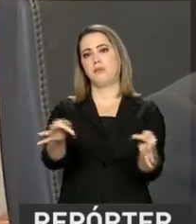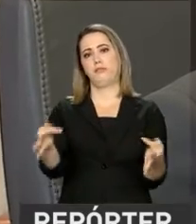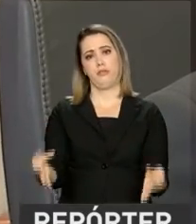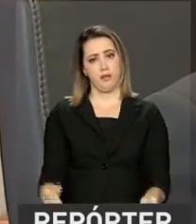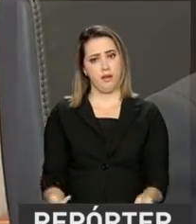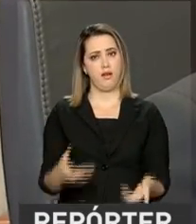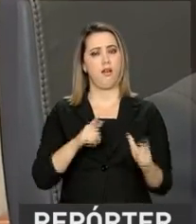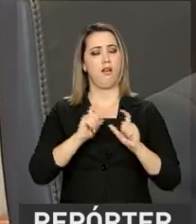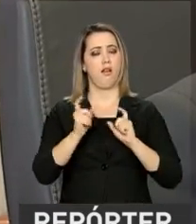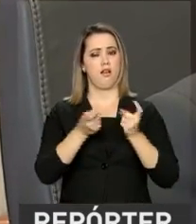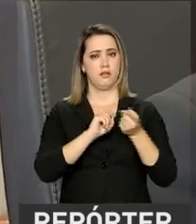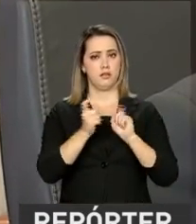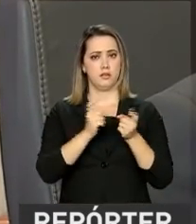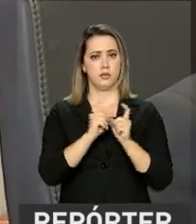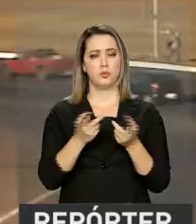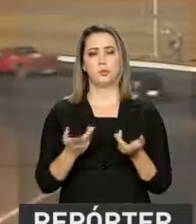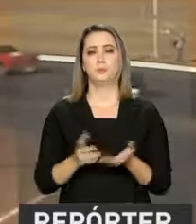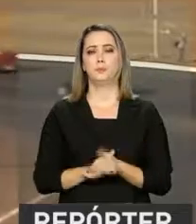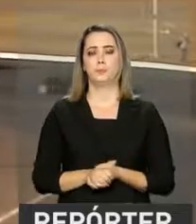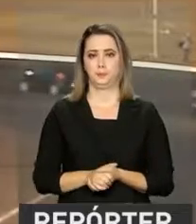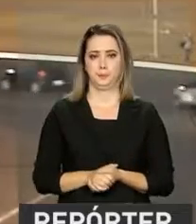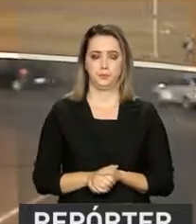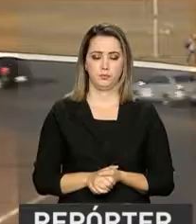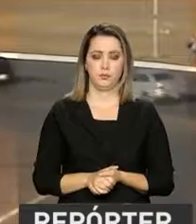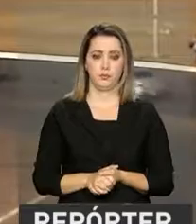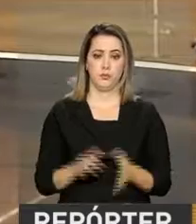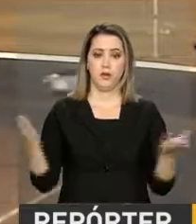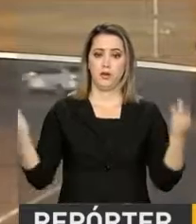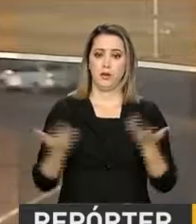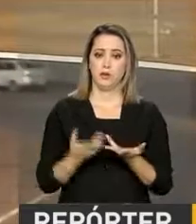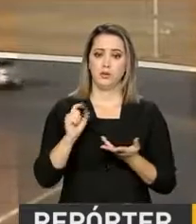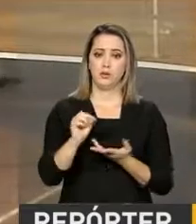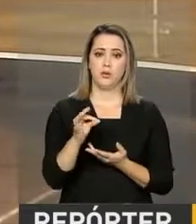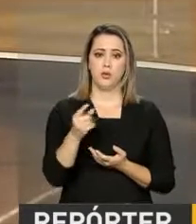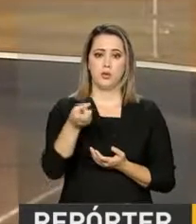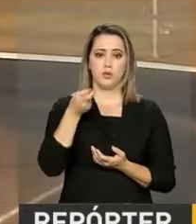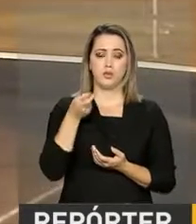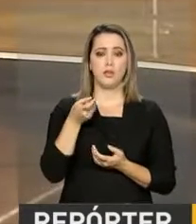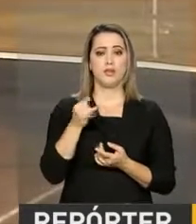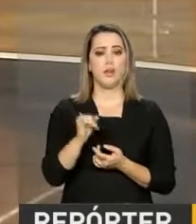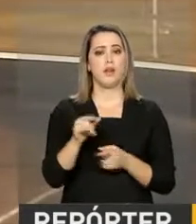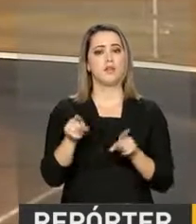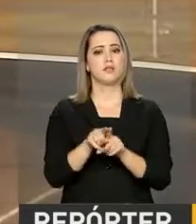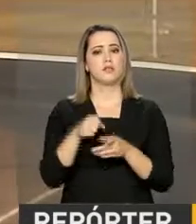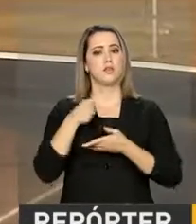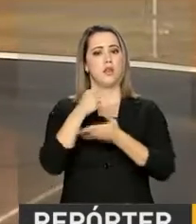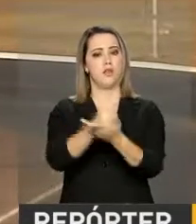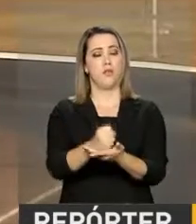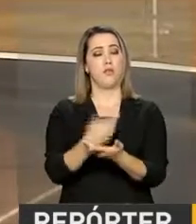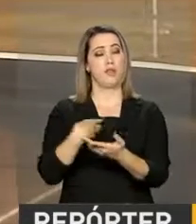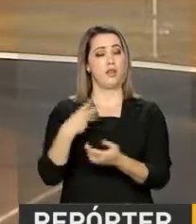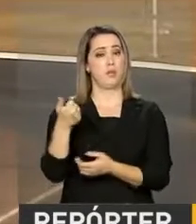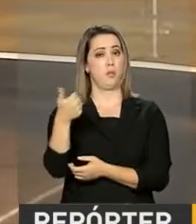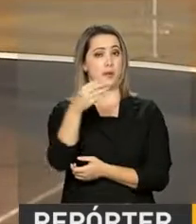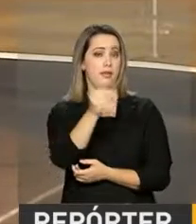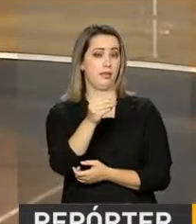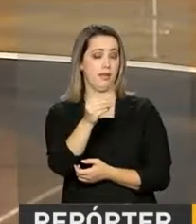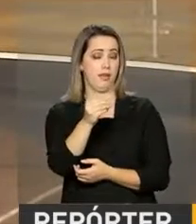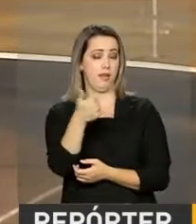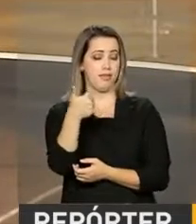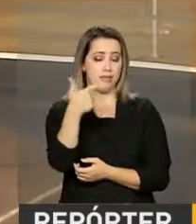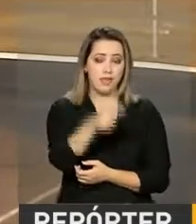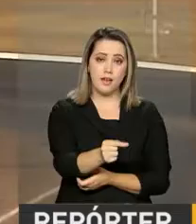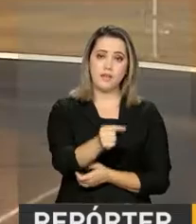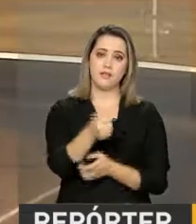aos seus respectivos fins por enquanto taques gobbi está disponível para servidores de dez ministérios até janeiro